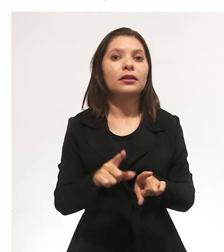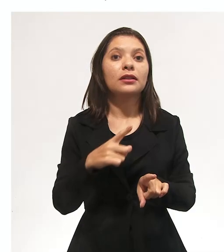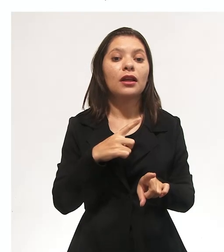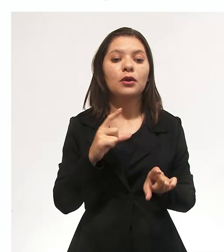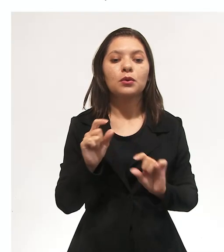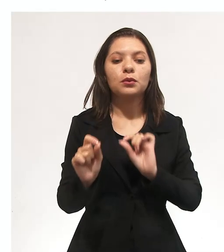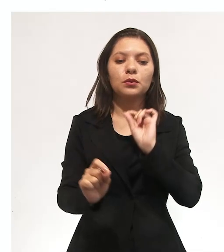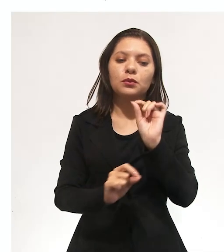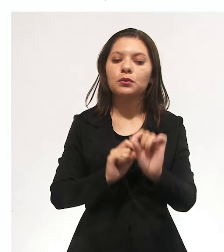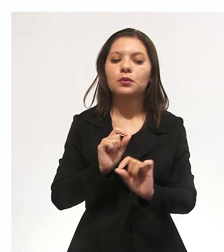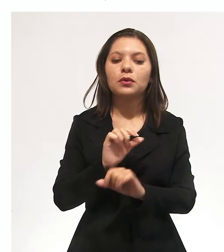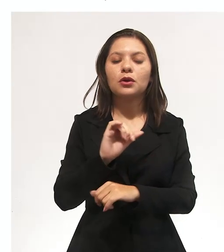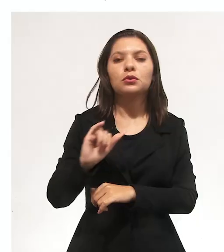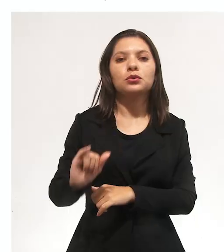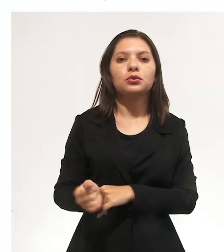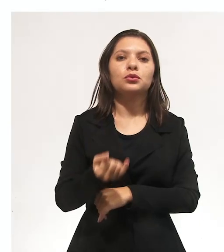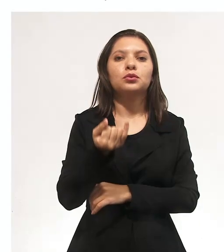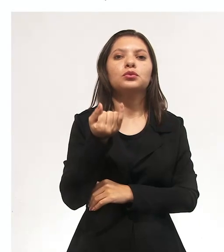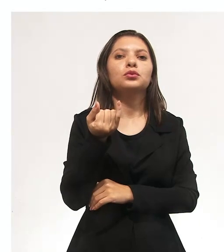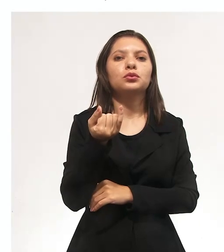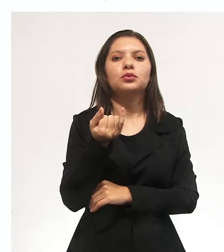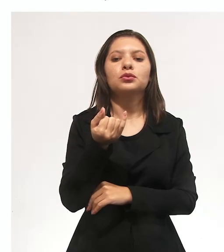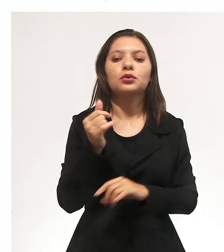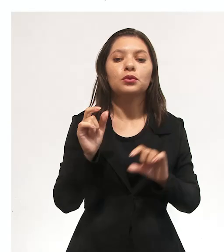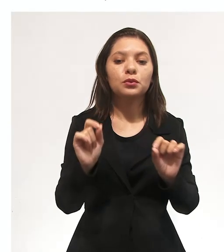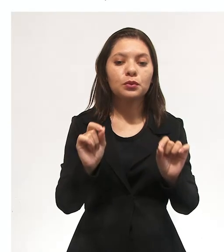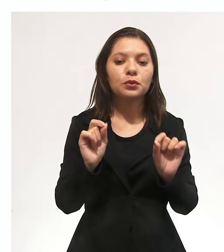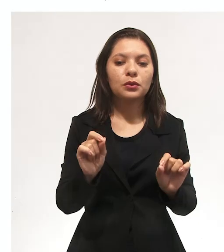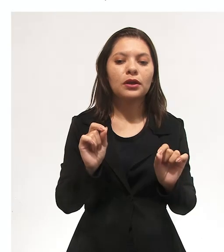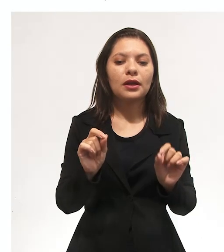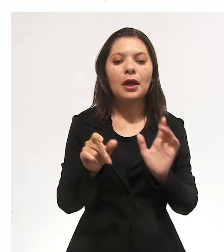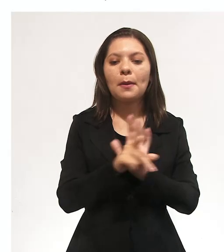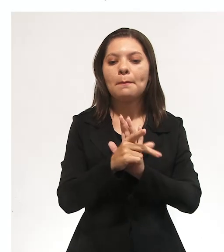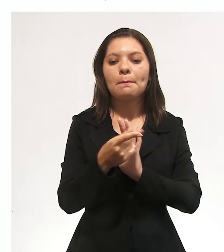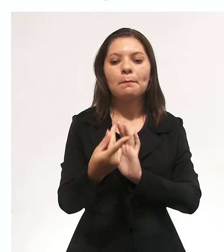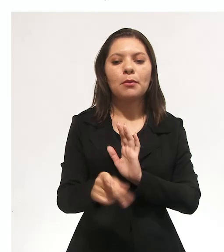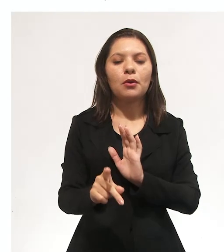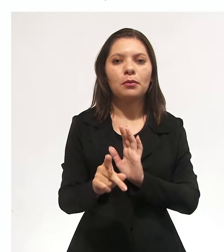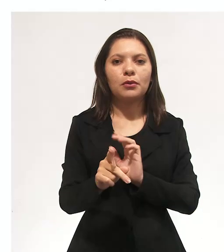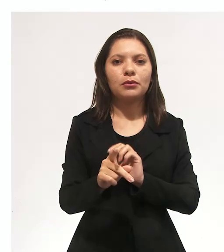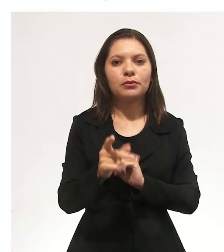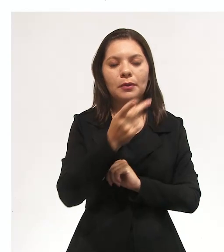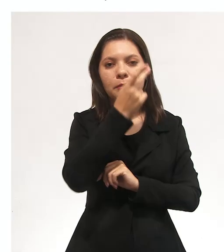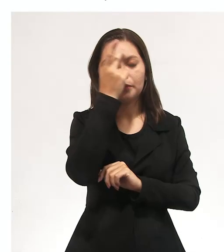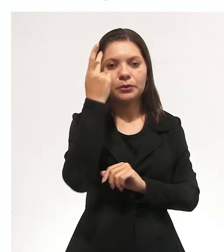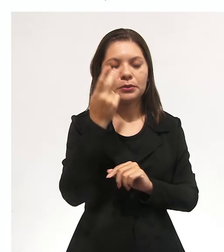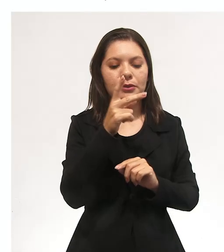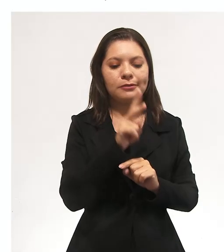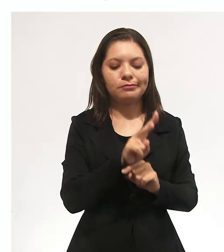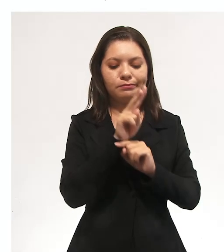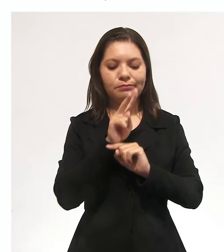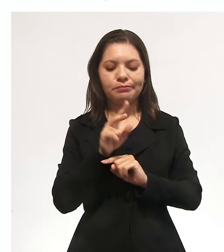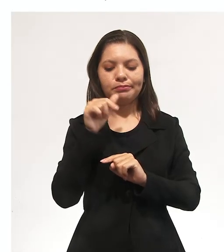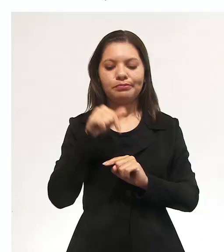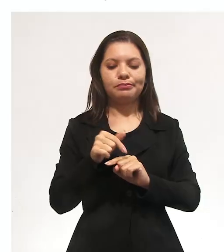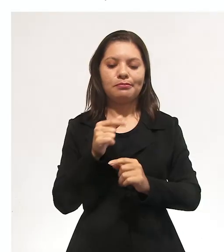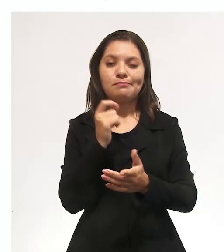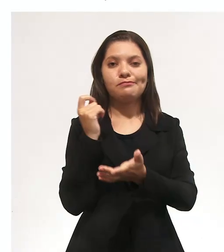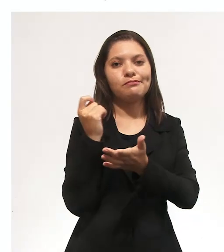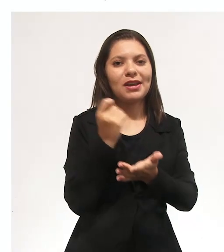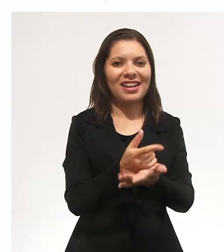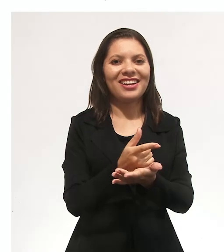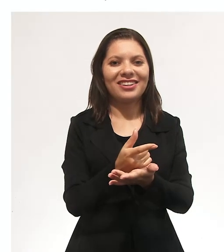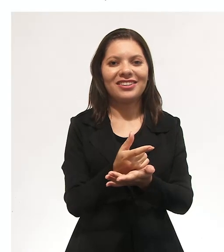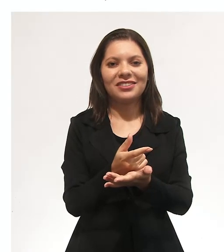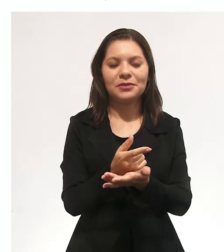aqui o juro é a compensação paga pelo tomador do